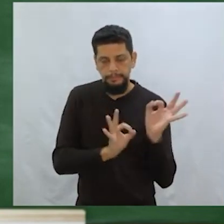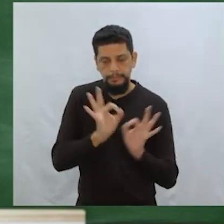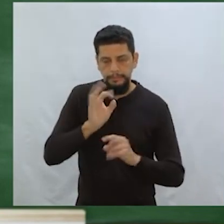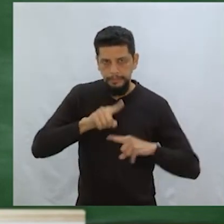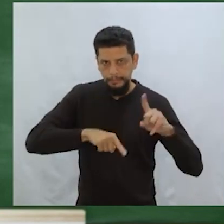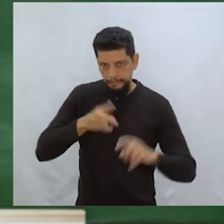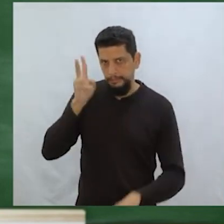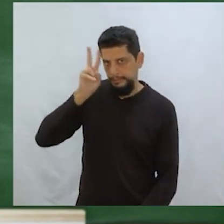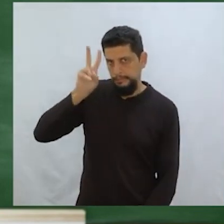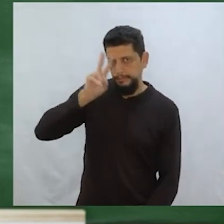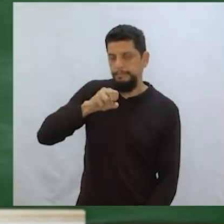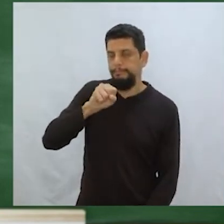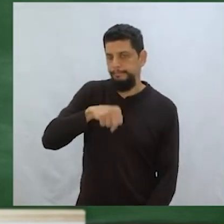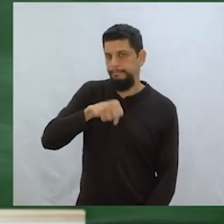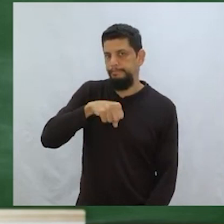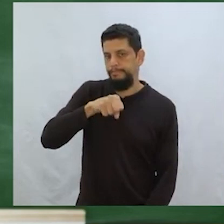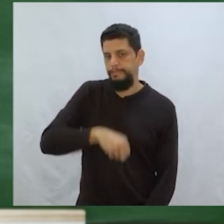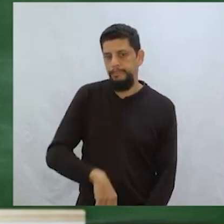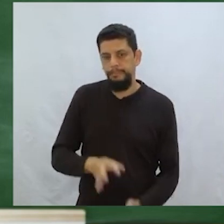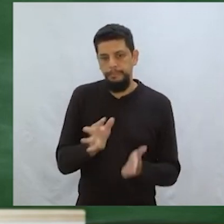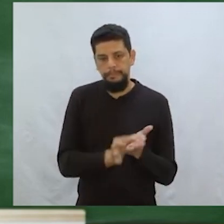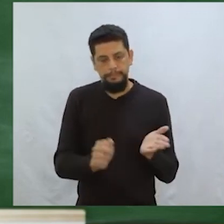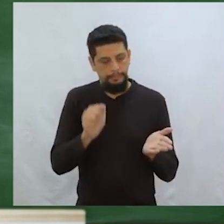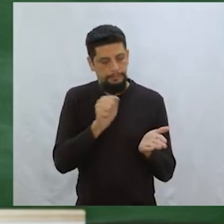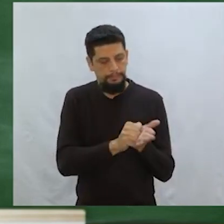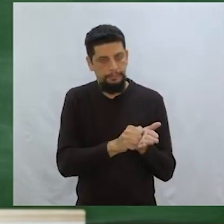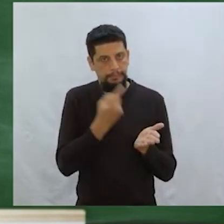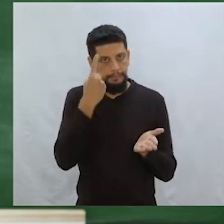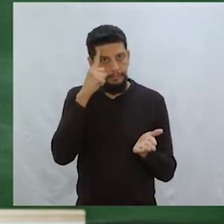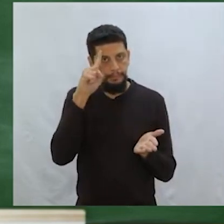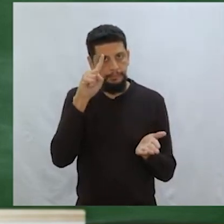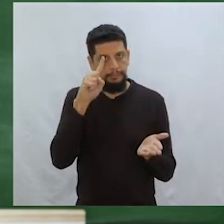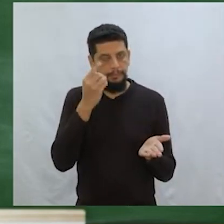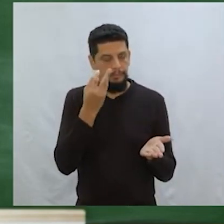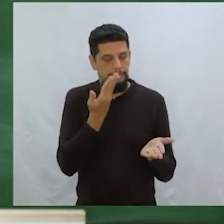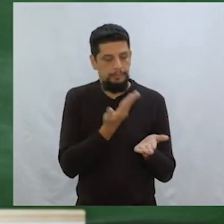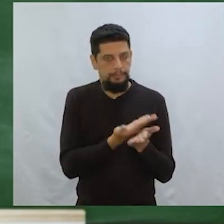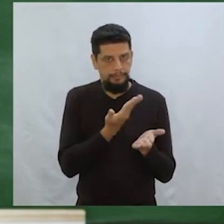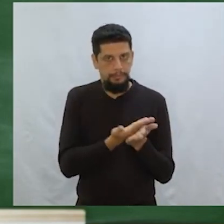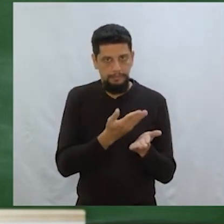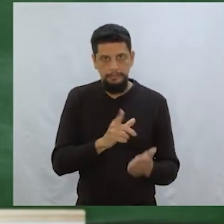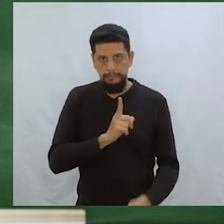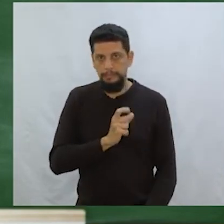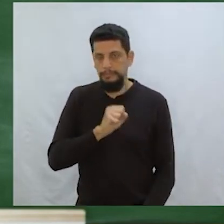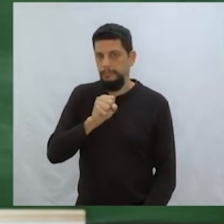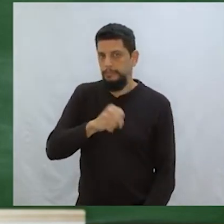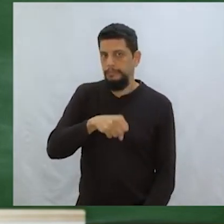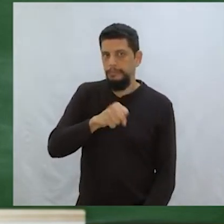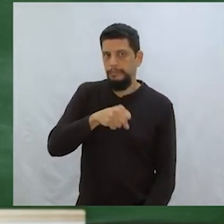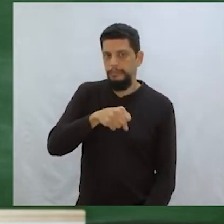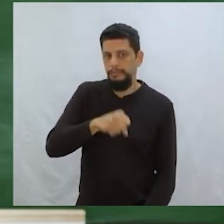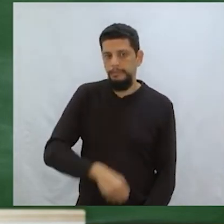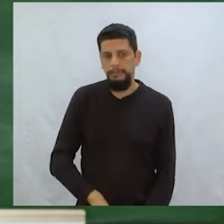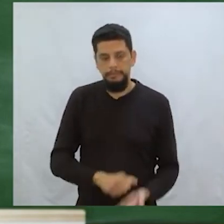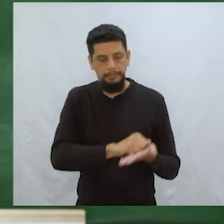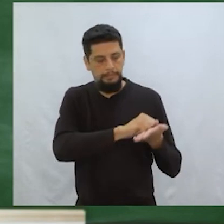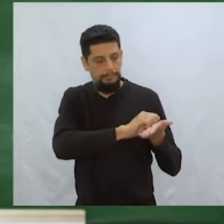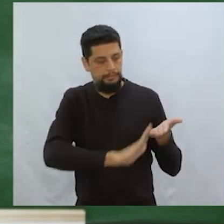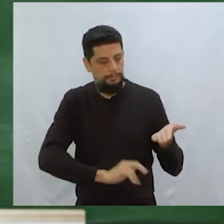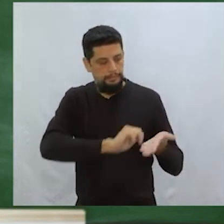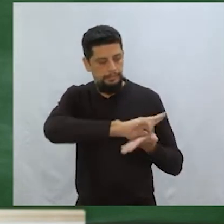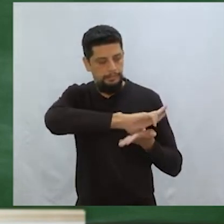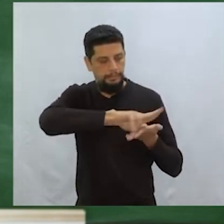vocês separaram, lembram? Uhum. Registro da data e a aula. Tivemos? Sim.